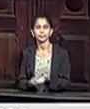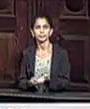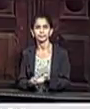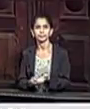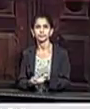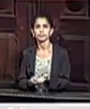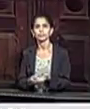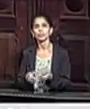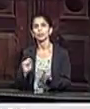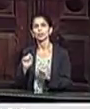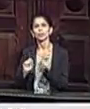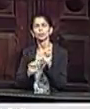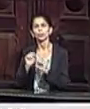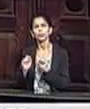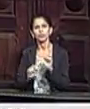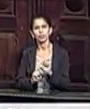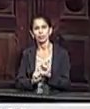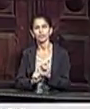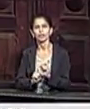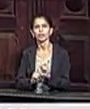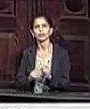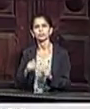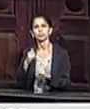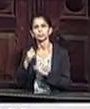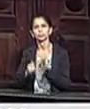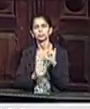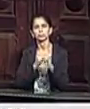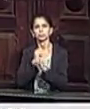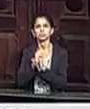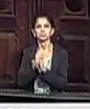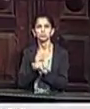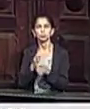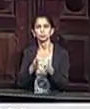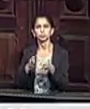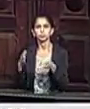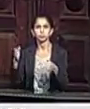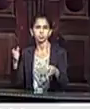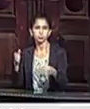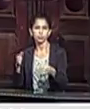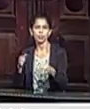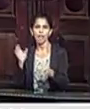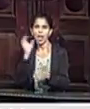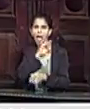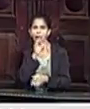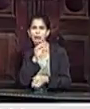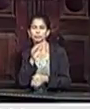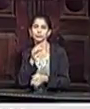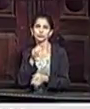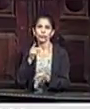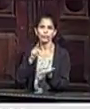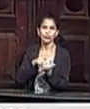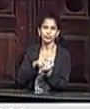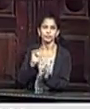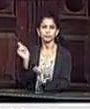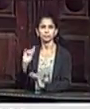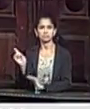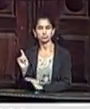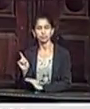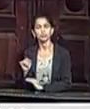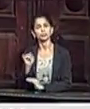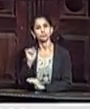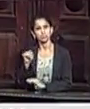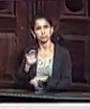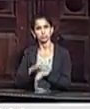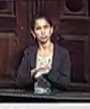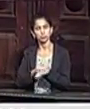ele está consumindo, tanto na banda larga quanto na internet móvel. E Vossa